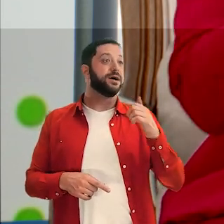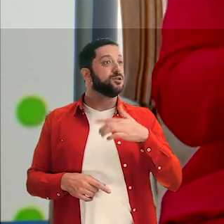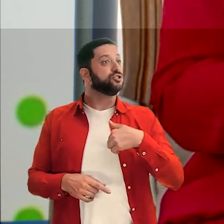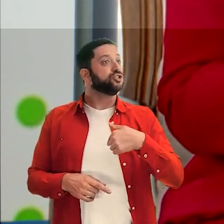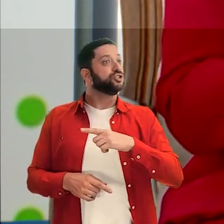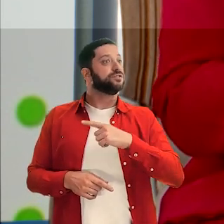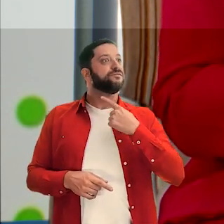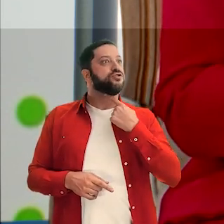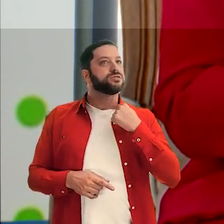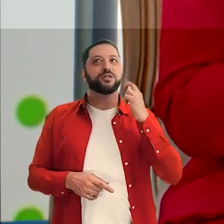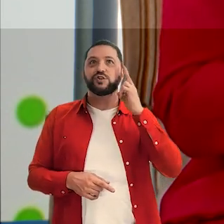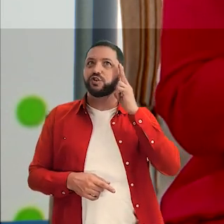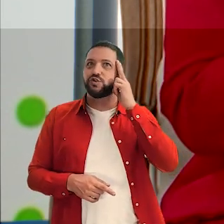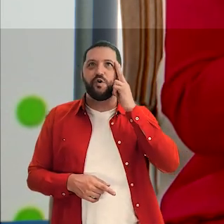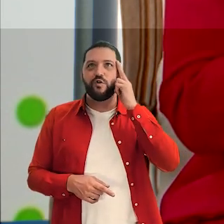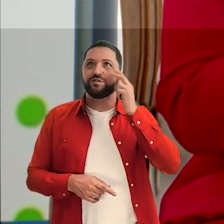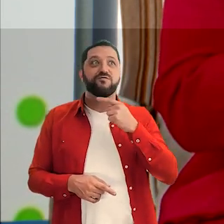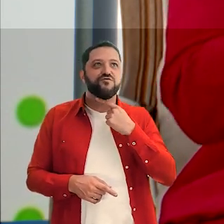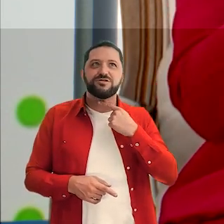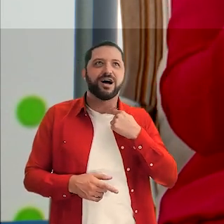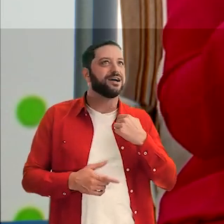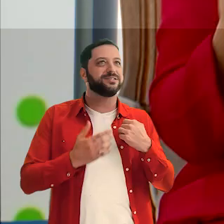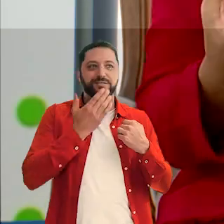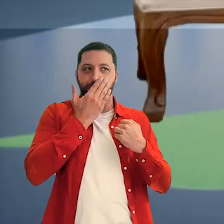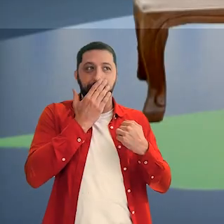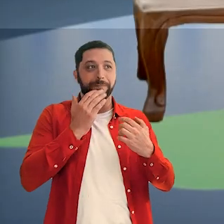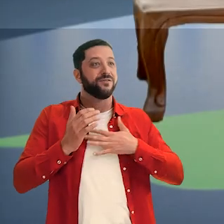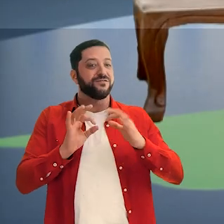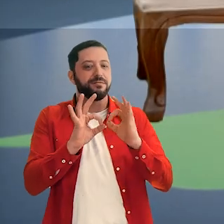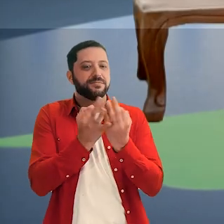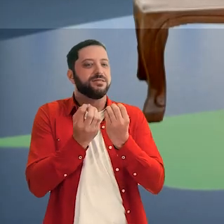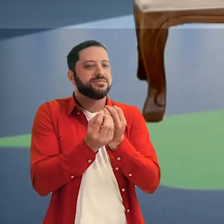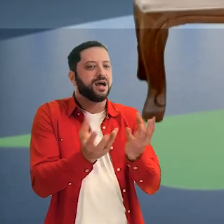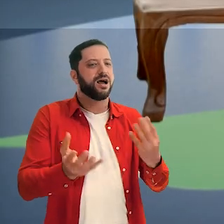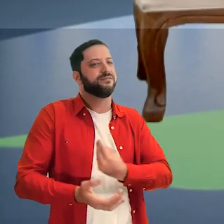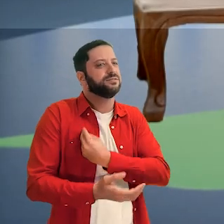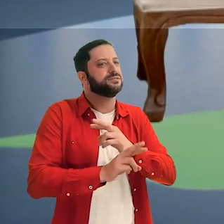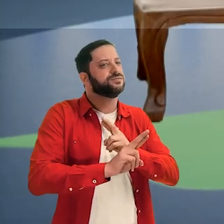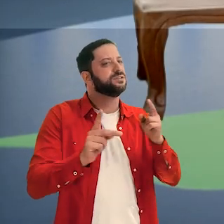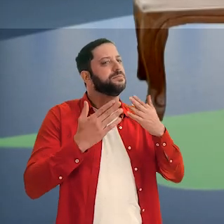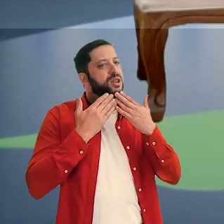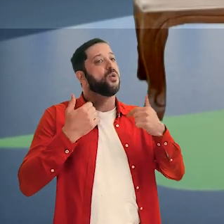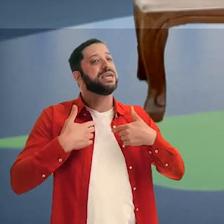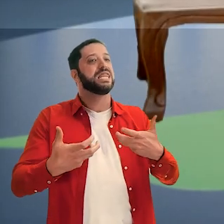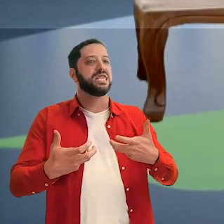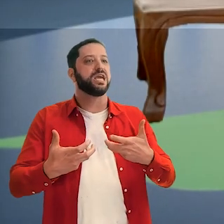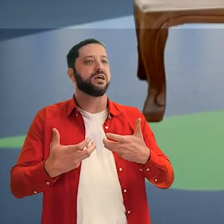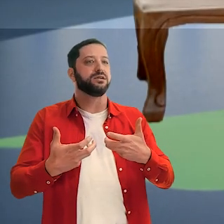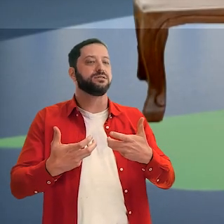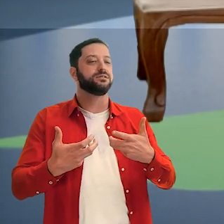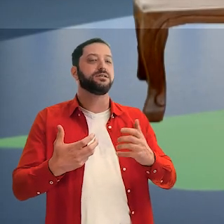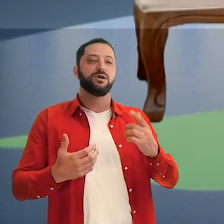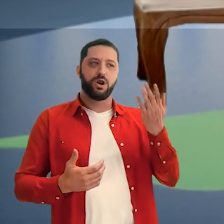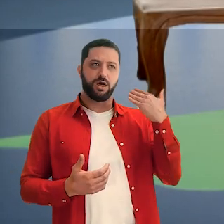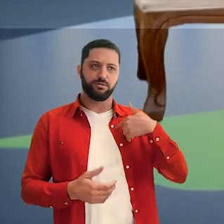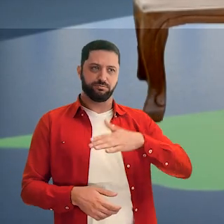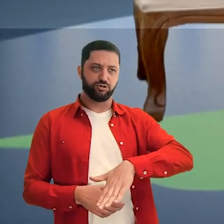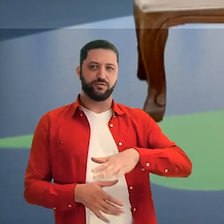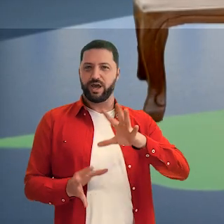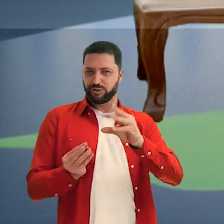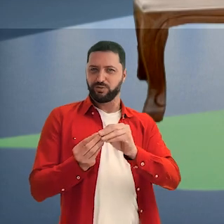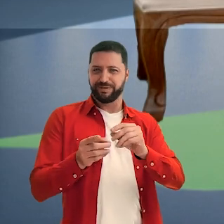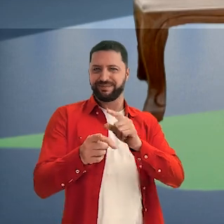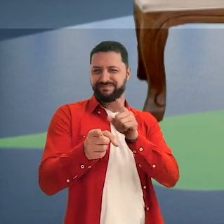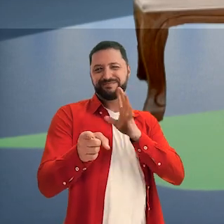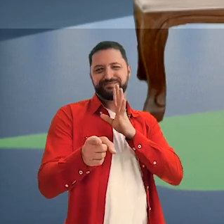tinha grandes sonhos, grandes projetos, eu tinha muita vontade de dar uma vida diferente para minha família. E eu lembro que desde muito nova eu comecei trabalhando. Eu vou